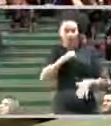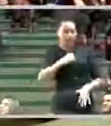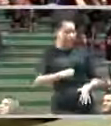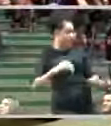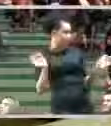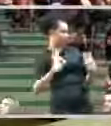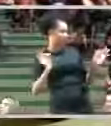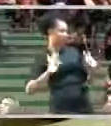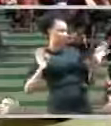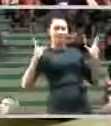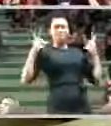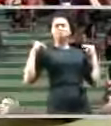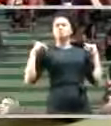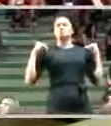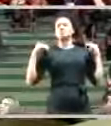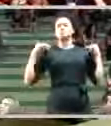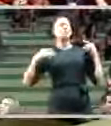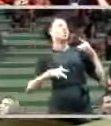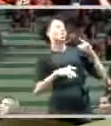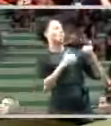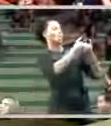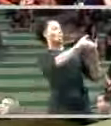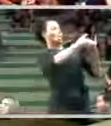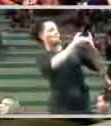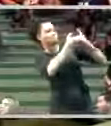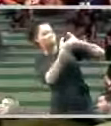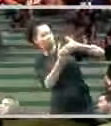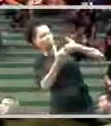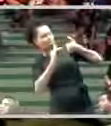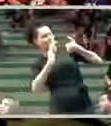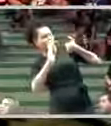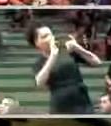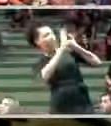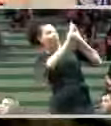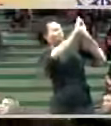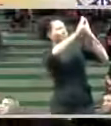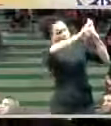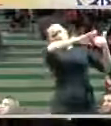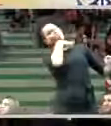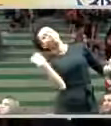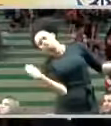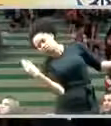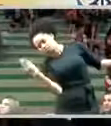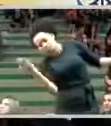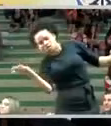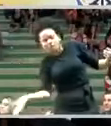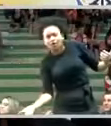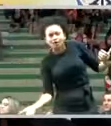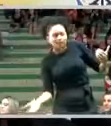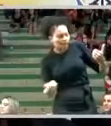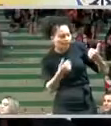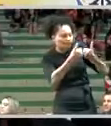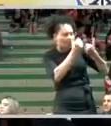mas motorista de luxo, vai tocar aonde não deveria. Aí Deus fulmina na hora.